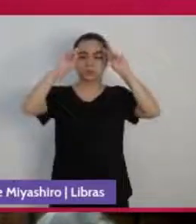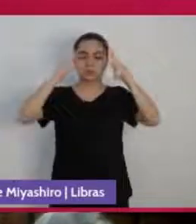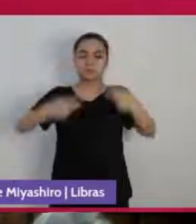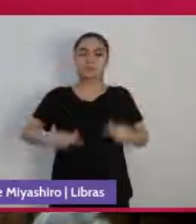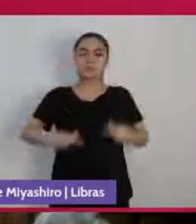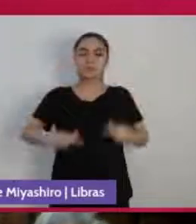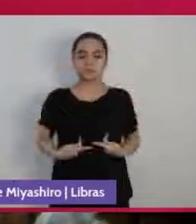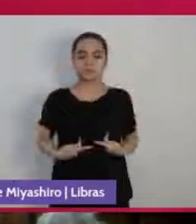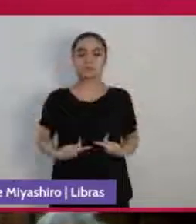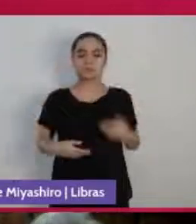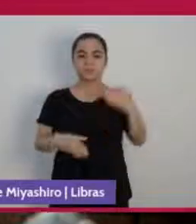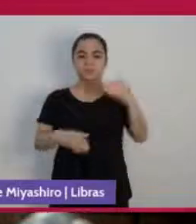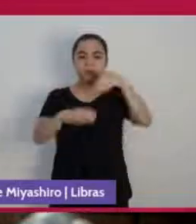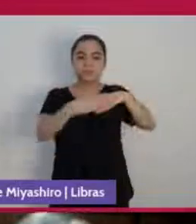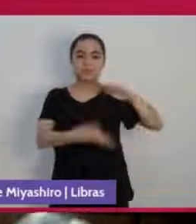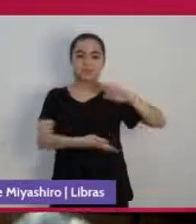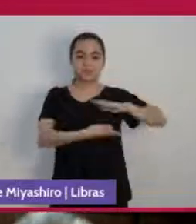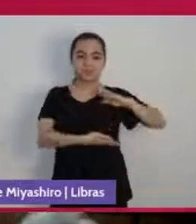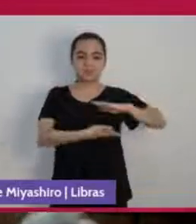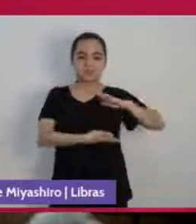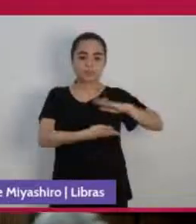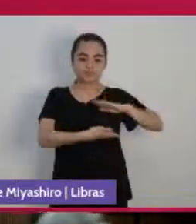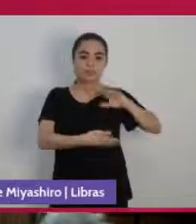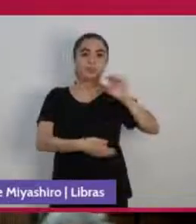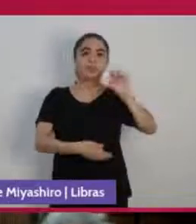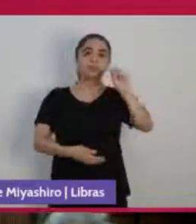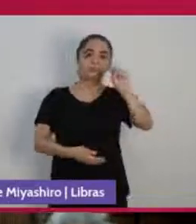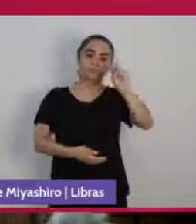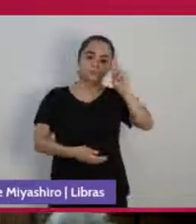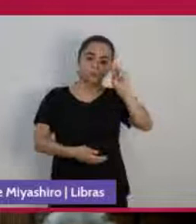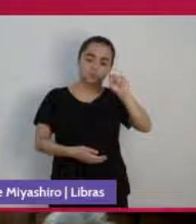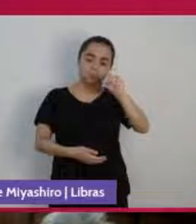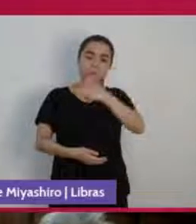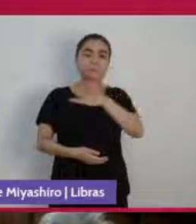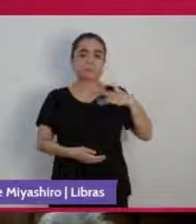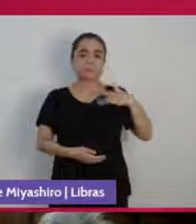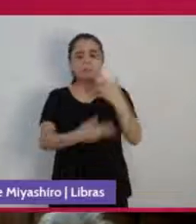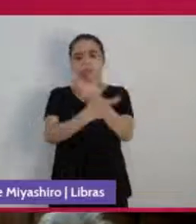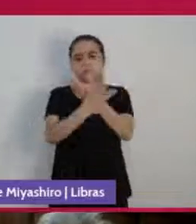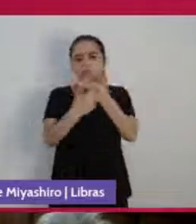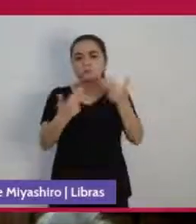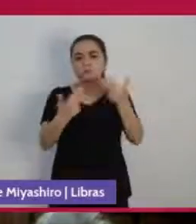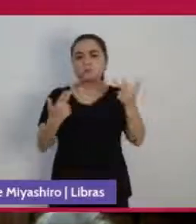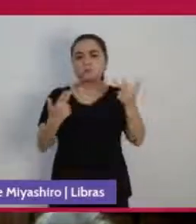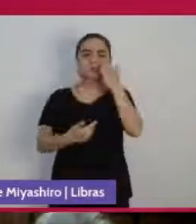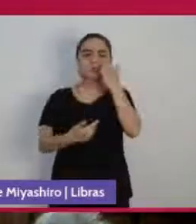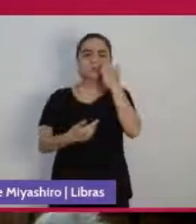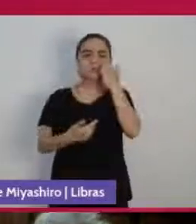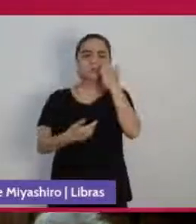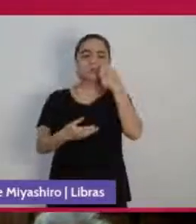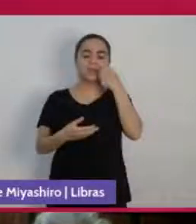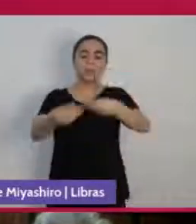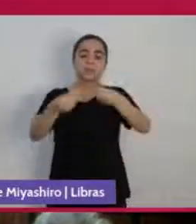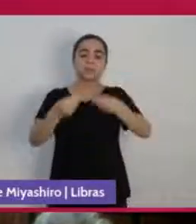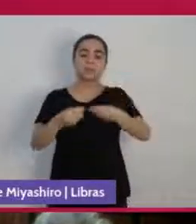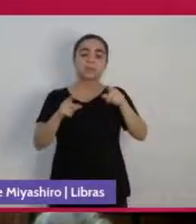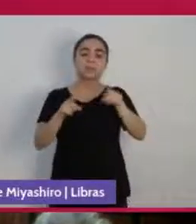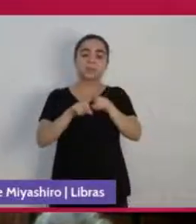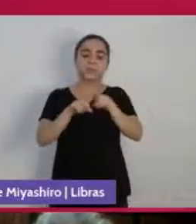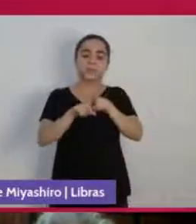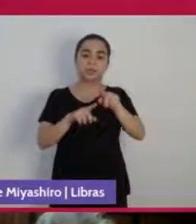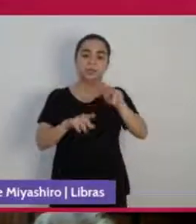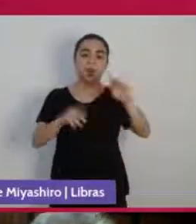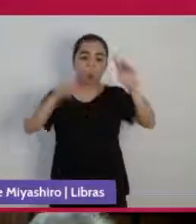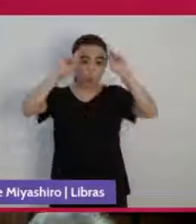na mamografia, nos serviços de saúde de modo geral. Ela trouxe o Humaniza SUS